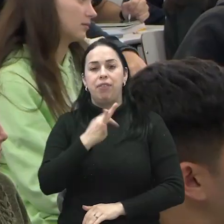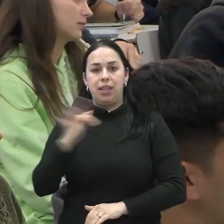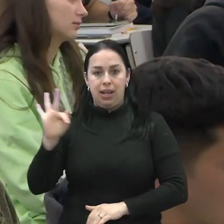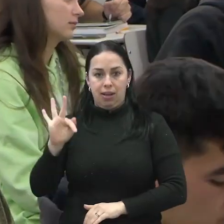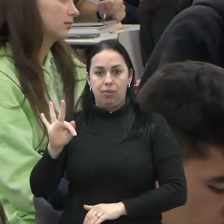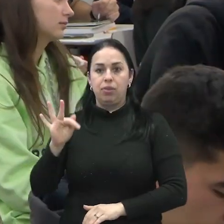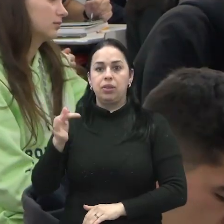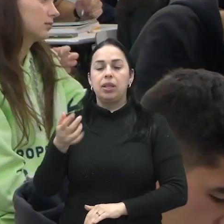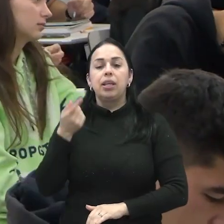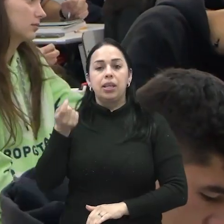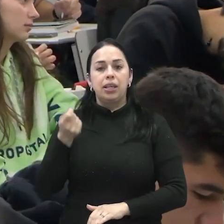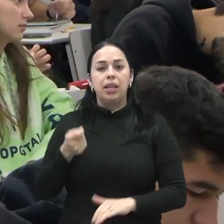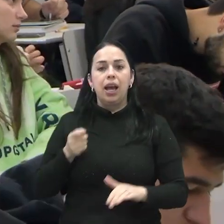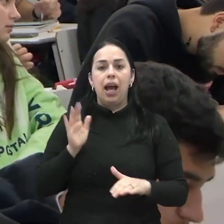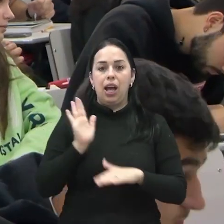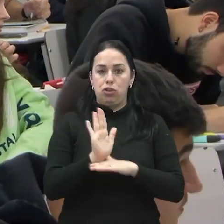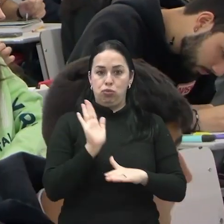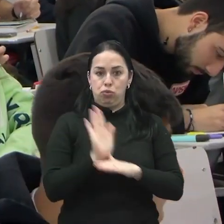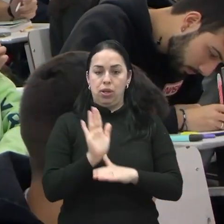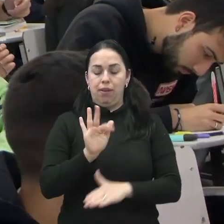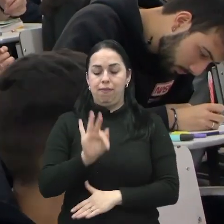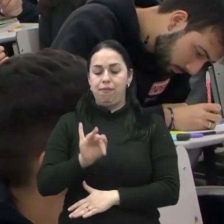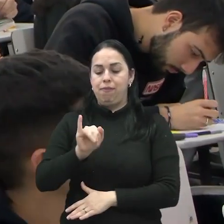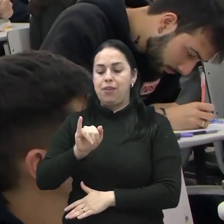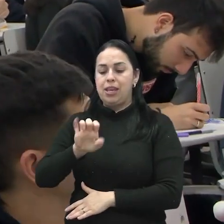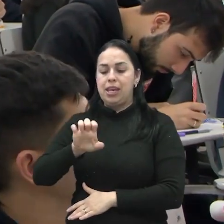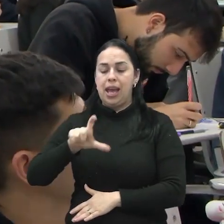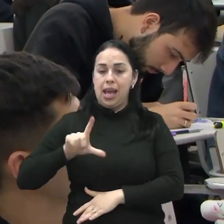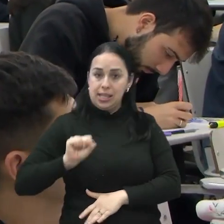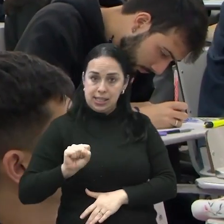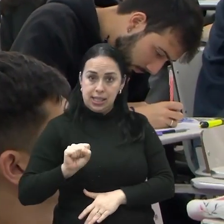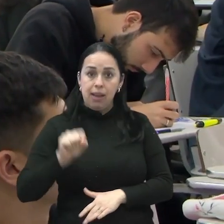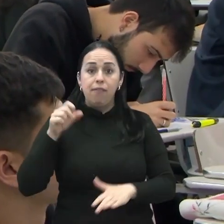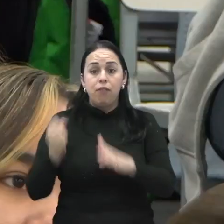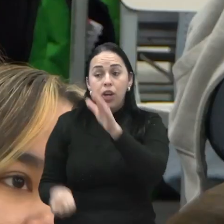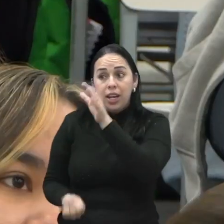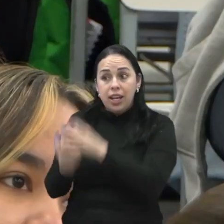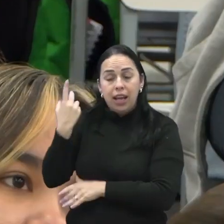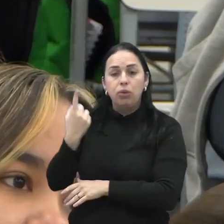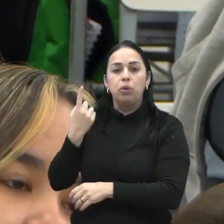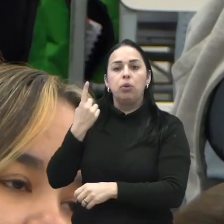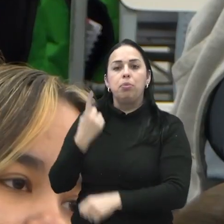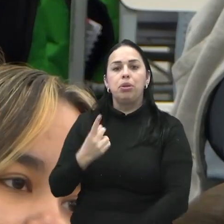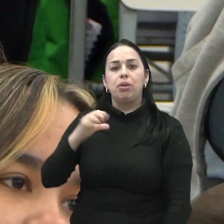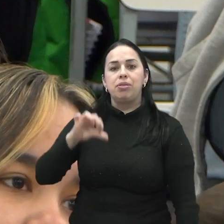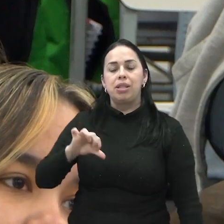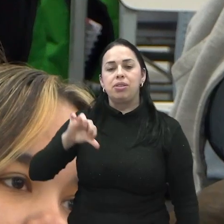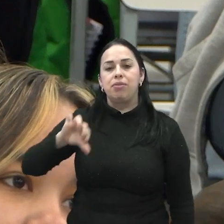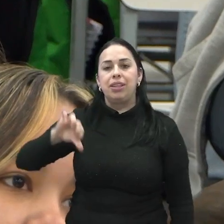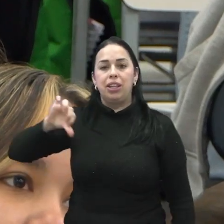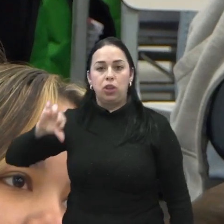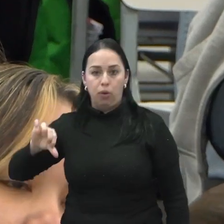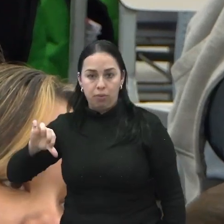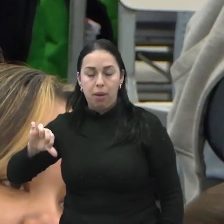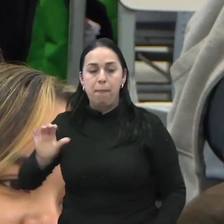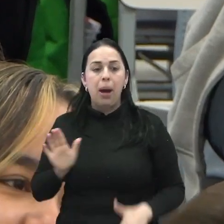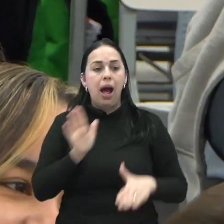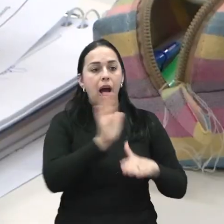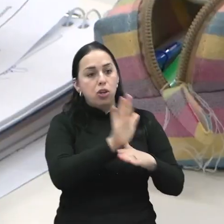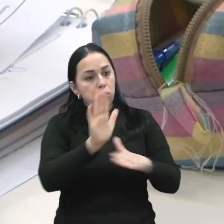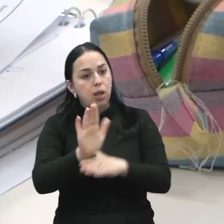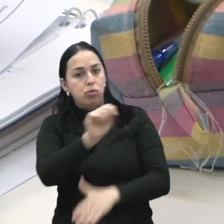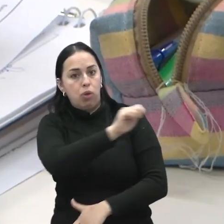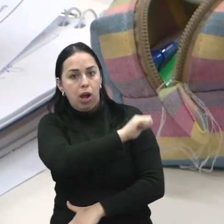federal chamado Fundo de Financiamento Estudantil, o FIES, foi criado em